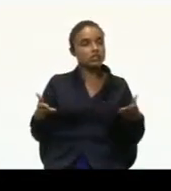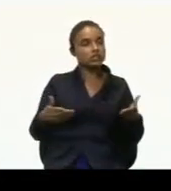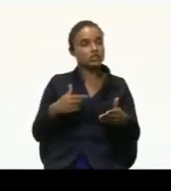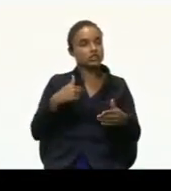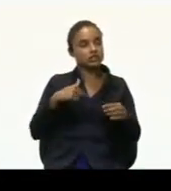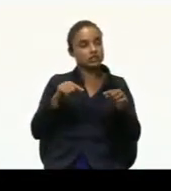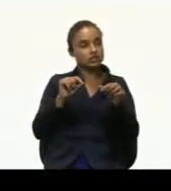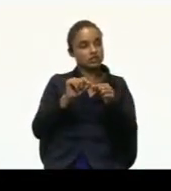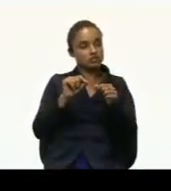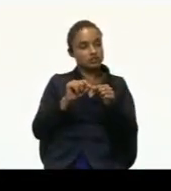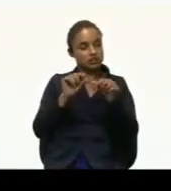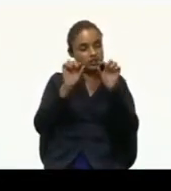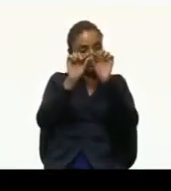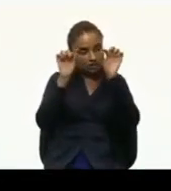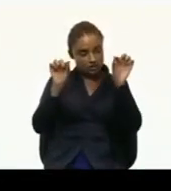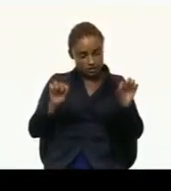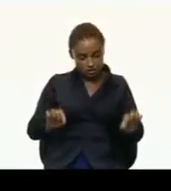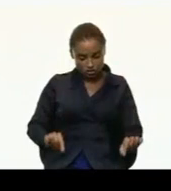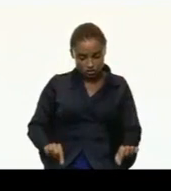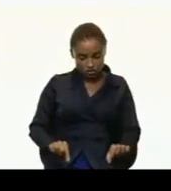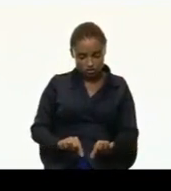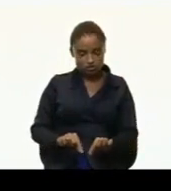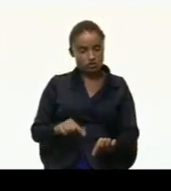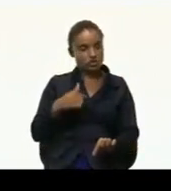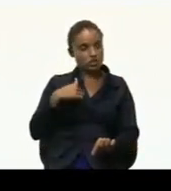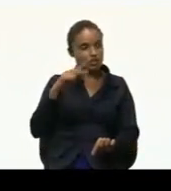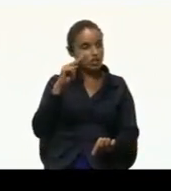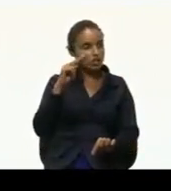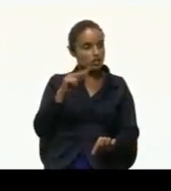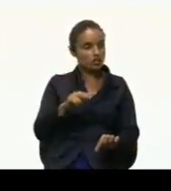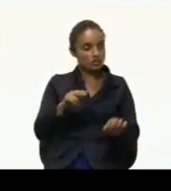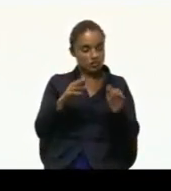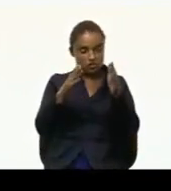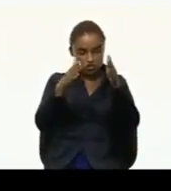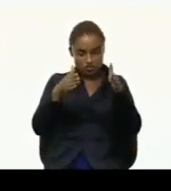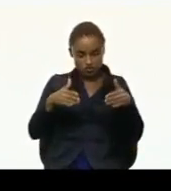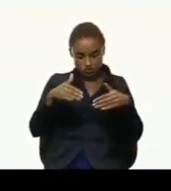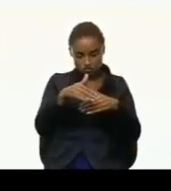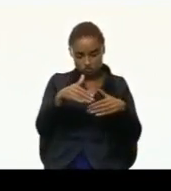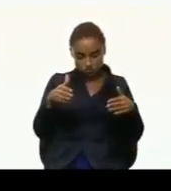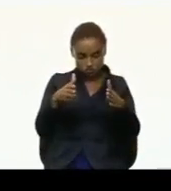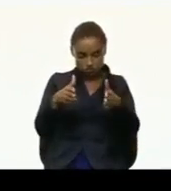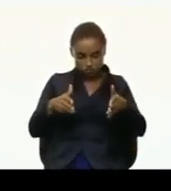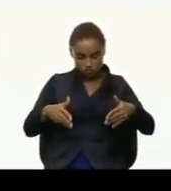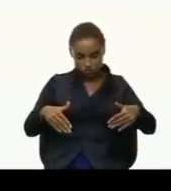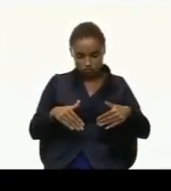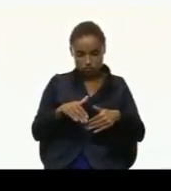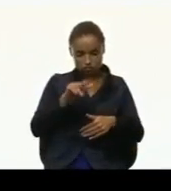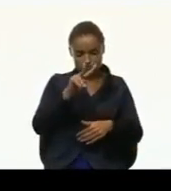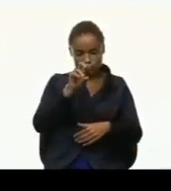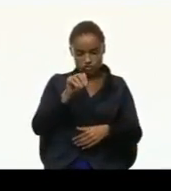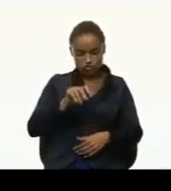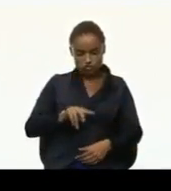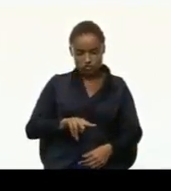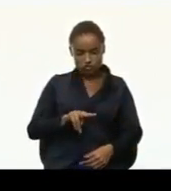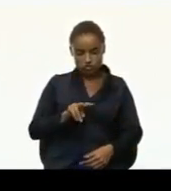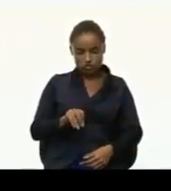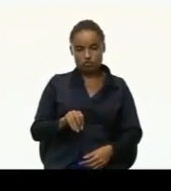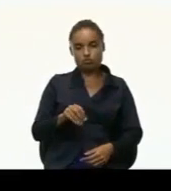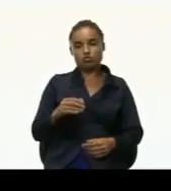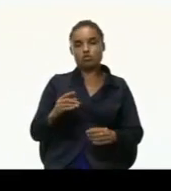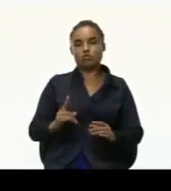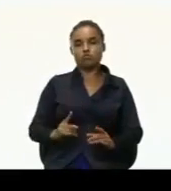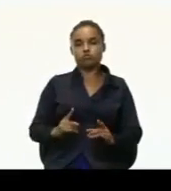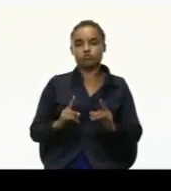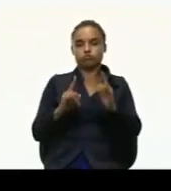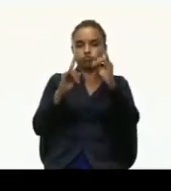no AutoCAD. Faça a locação do prédio bem no centro do terreno, 20 por 20. Tá bom? E eu quero